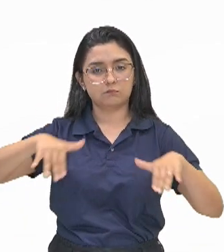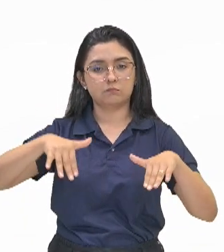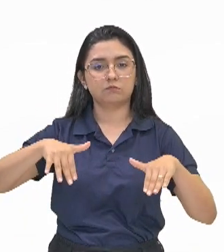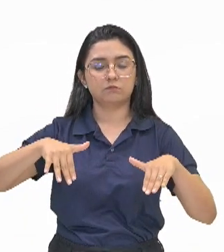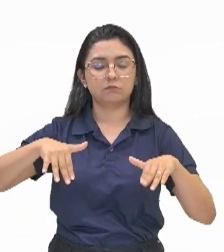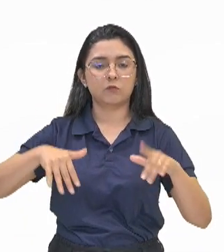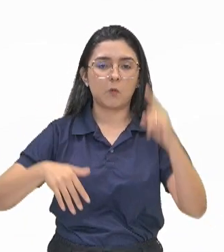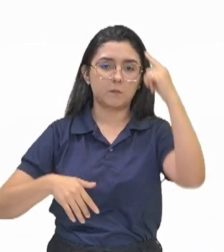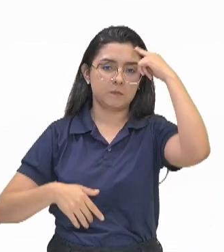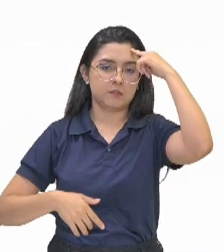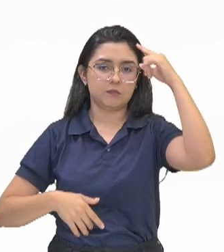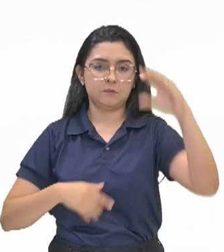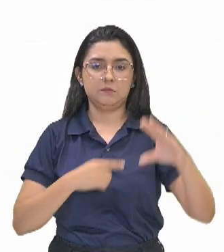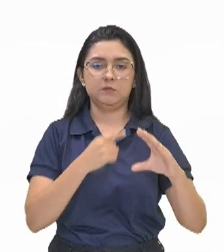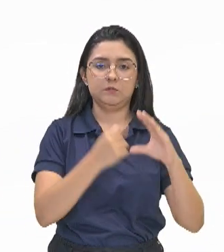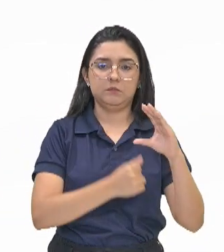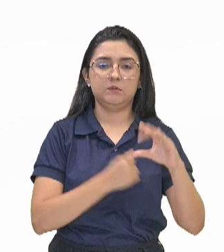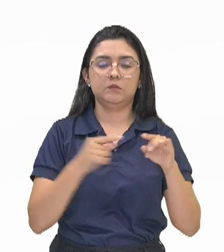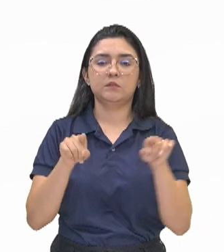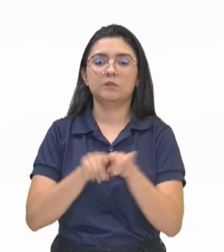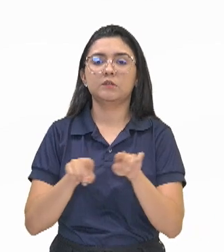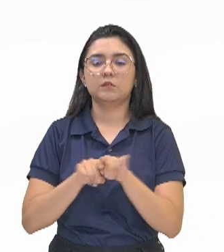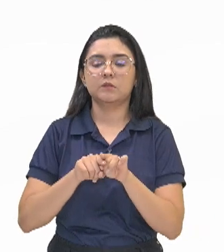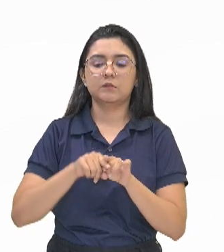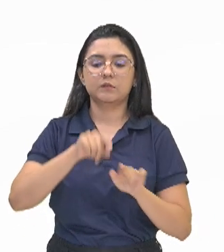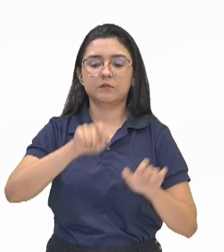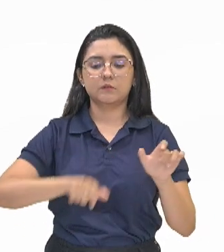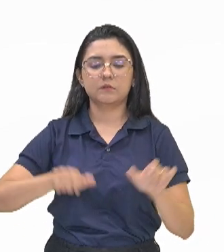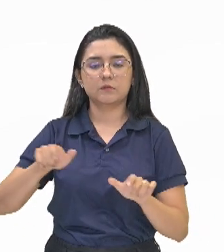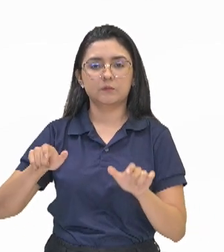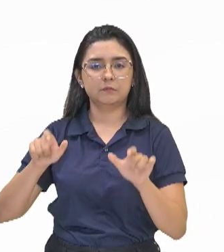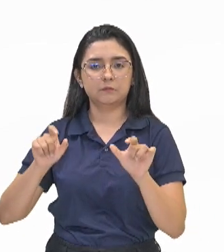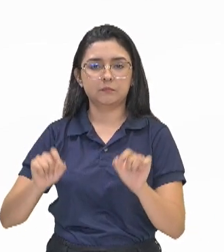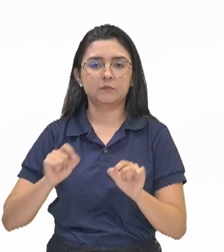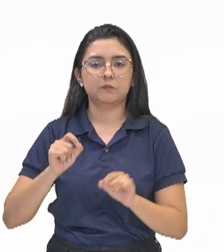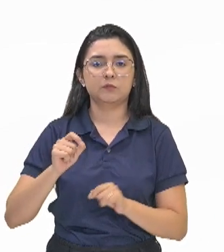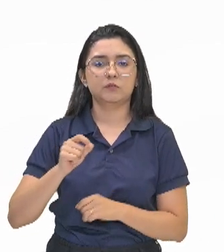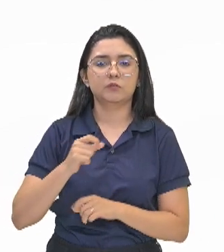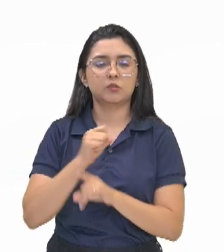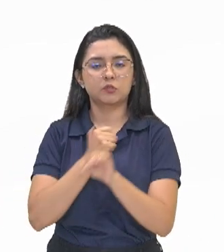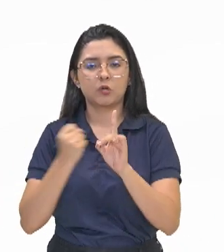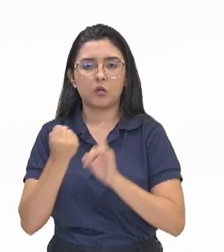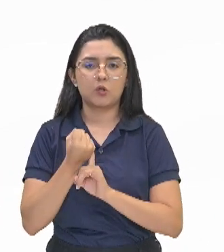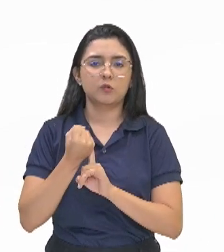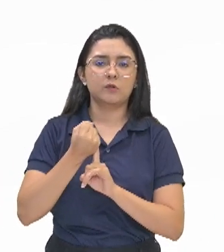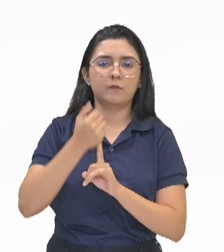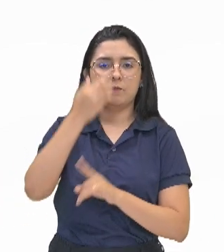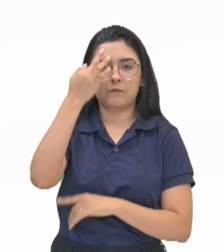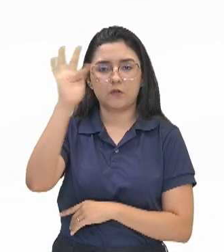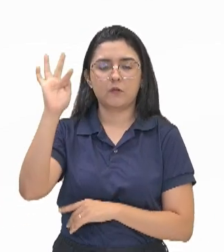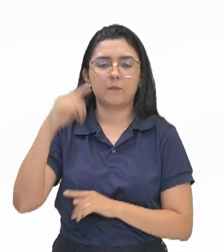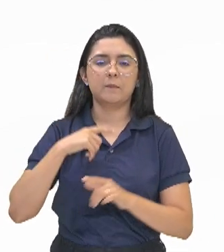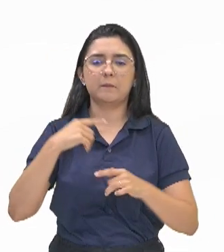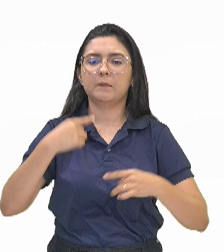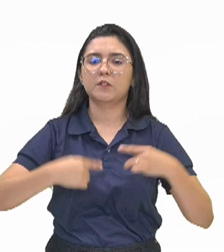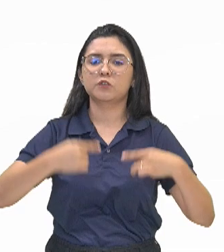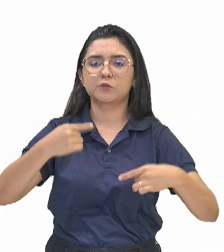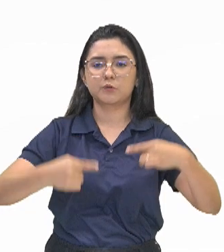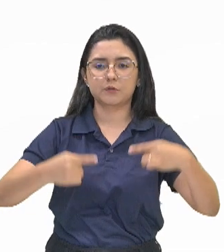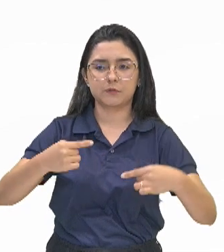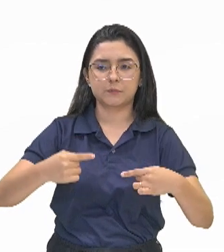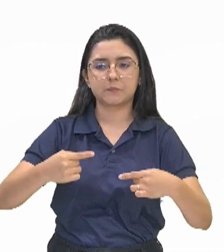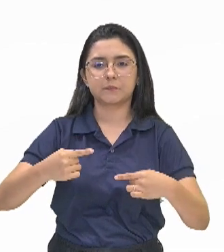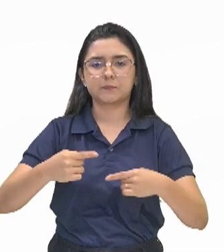o pensamento, né, dos filósofos e sociólogos de Frankfurt, né, para discutir essas modalidades